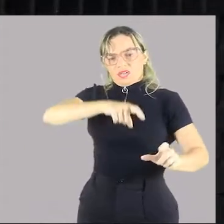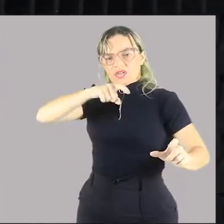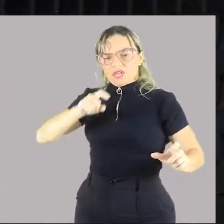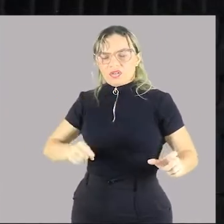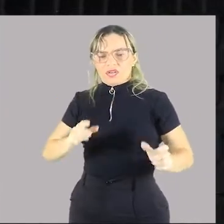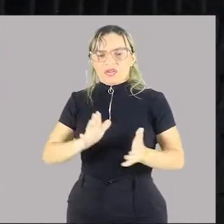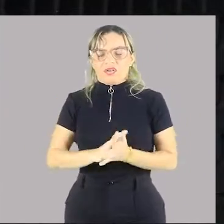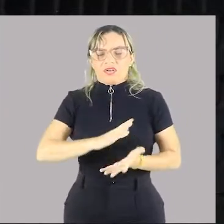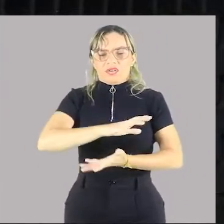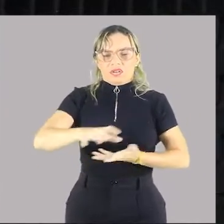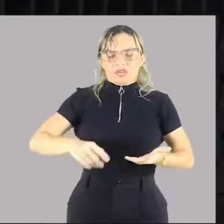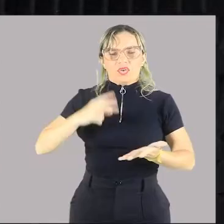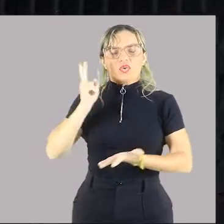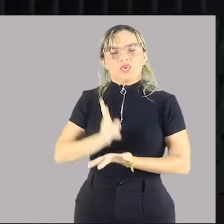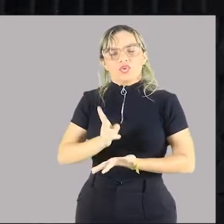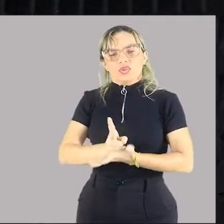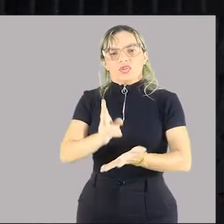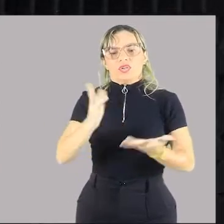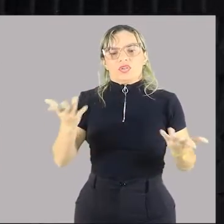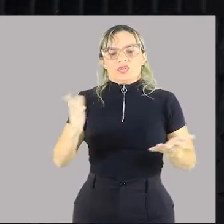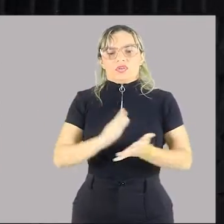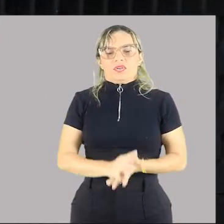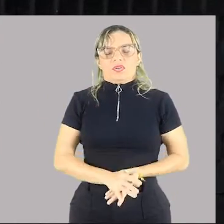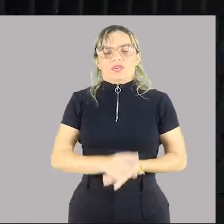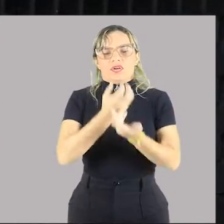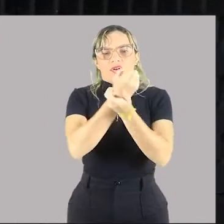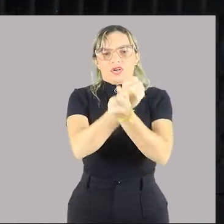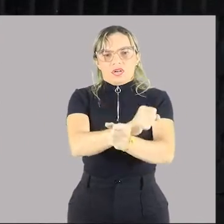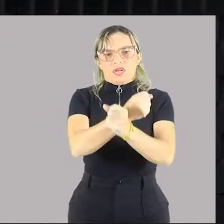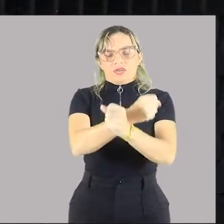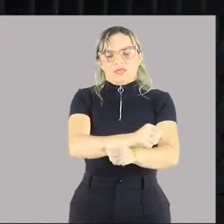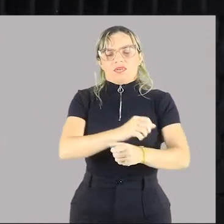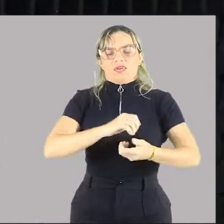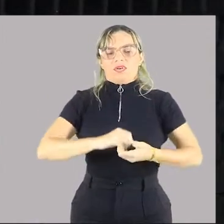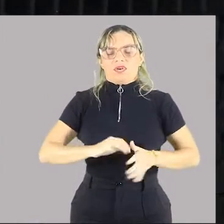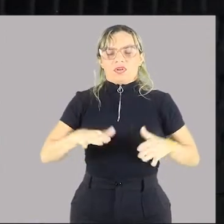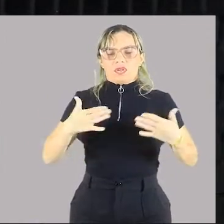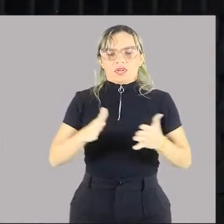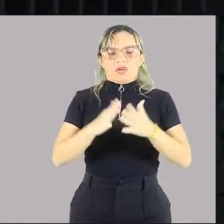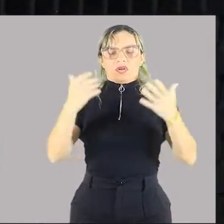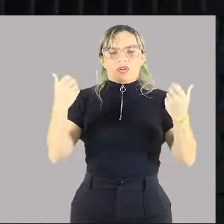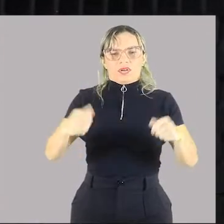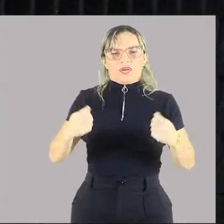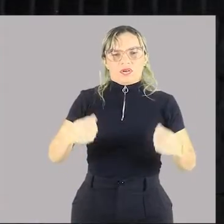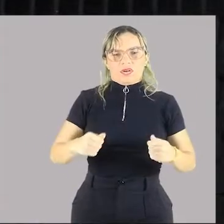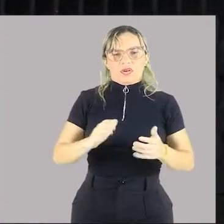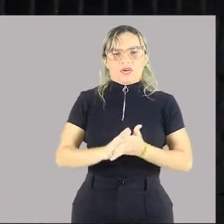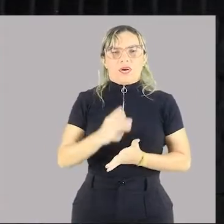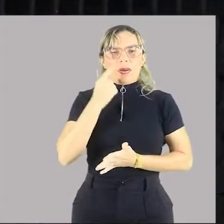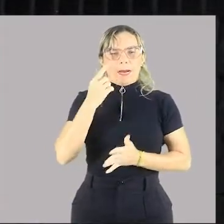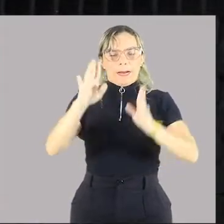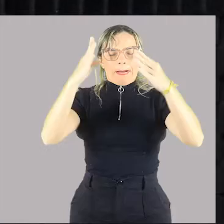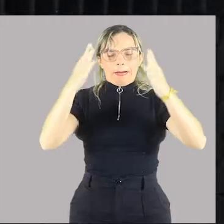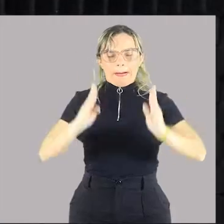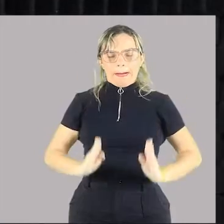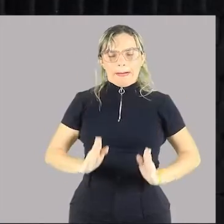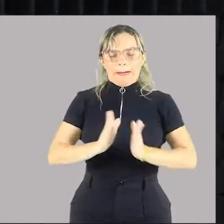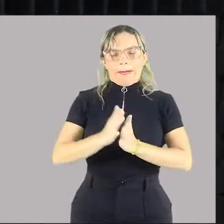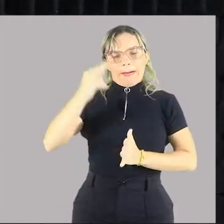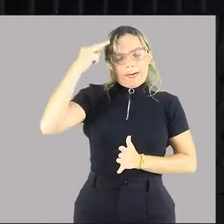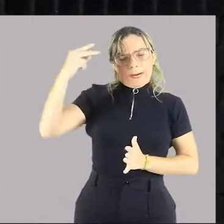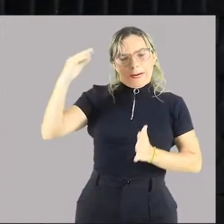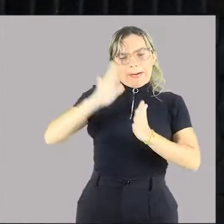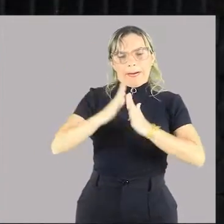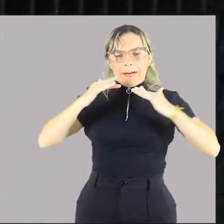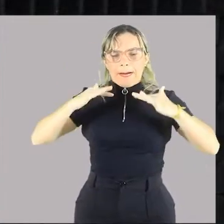Americana, ele continuou mantendo, basicamente, a escravidão. E é preciso se observar, nessa história do